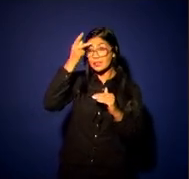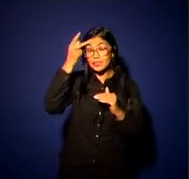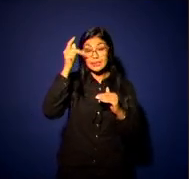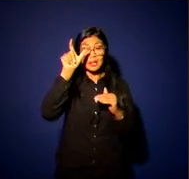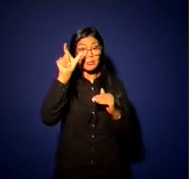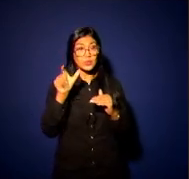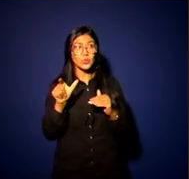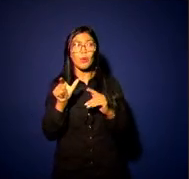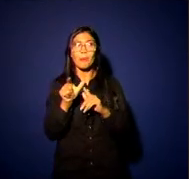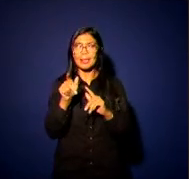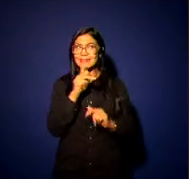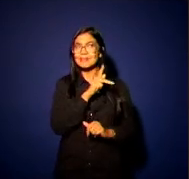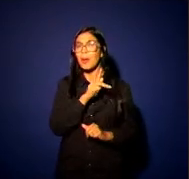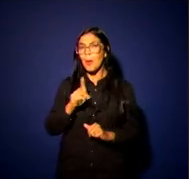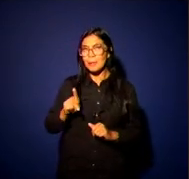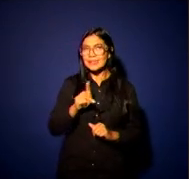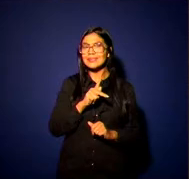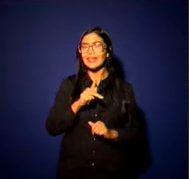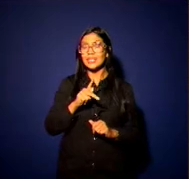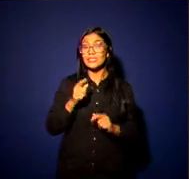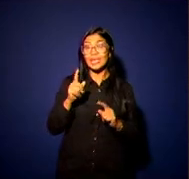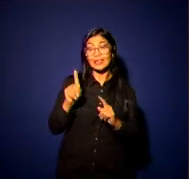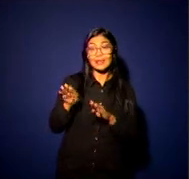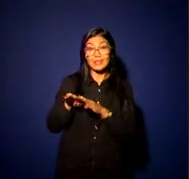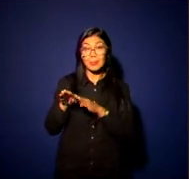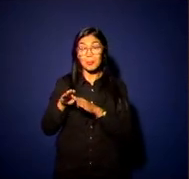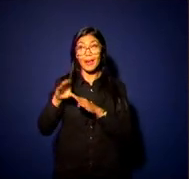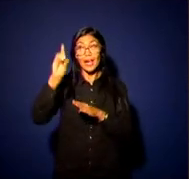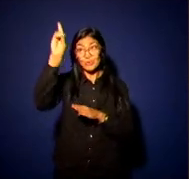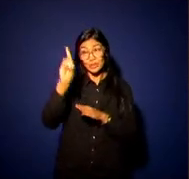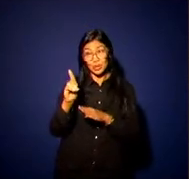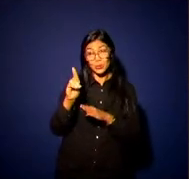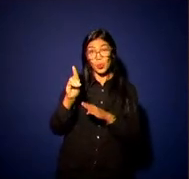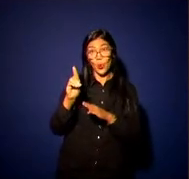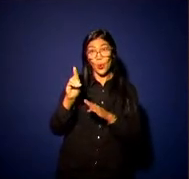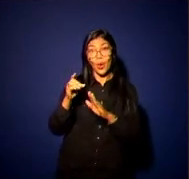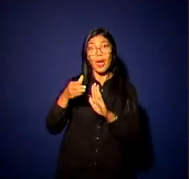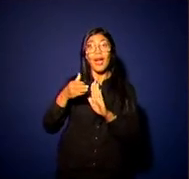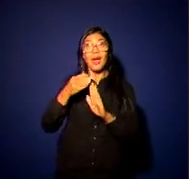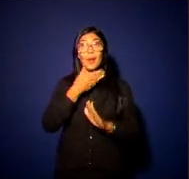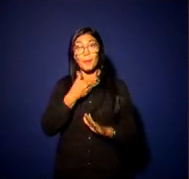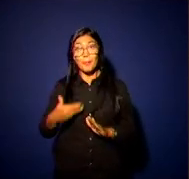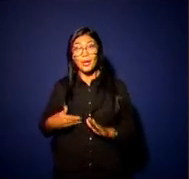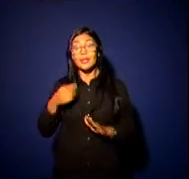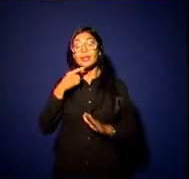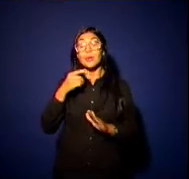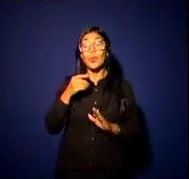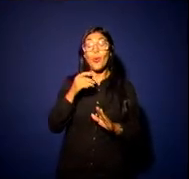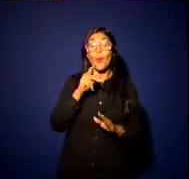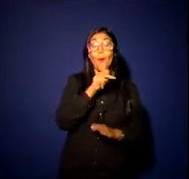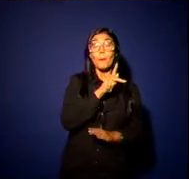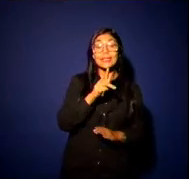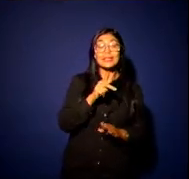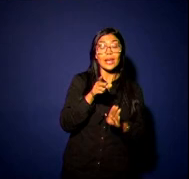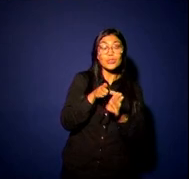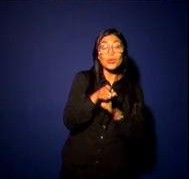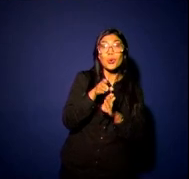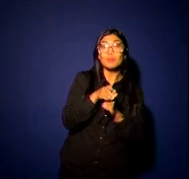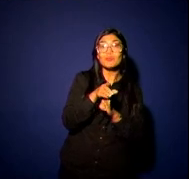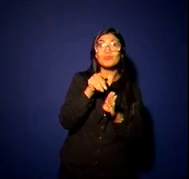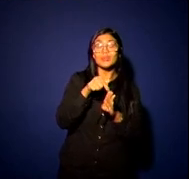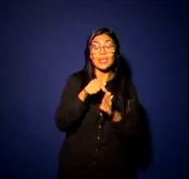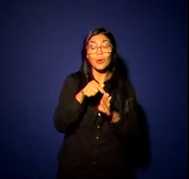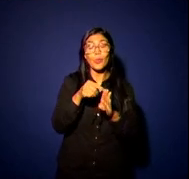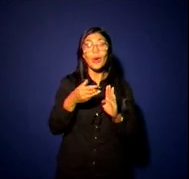mas o presidente da cvm ele é o mesmo tempo se ou da autarquia e o presidente do conselho Então nesse